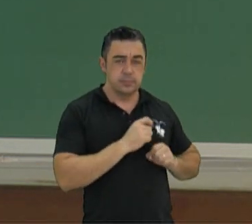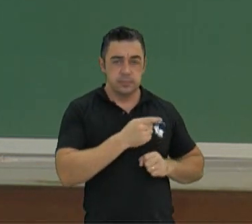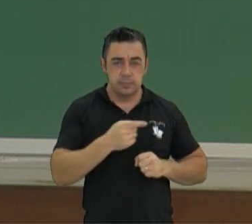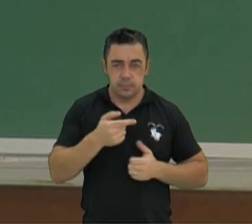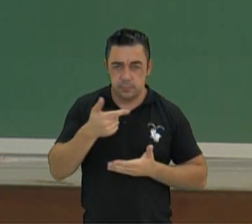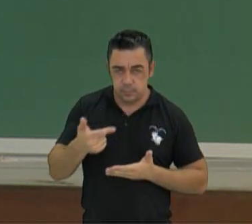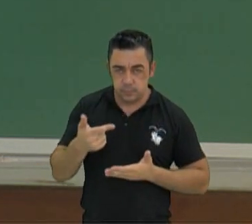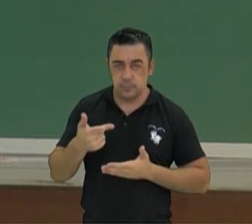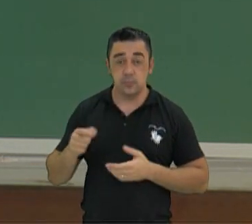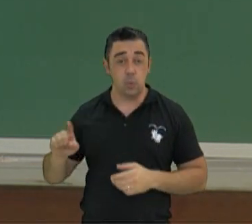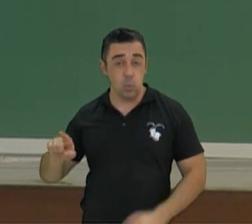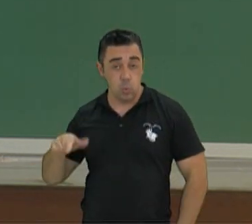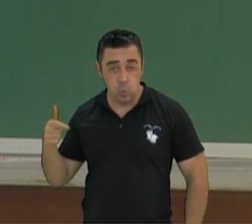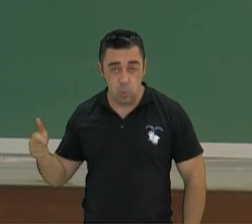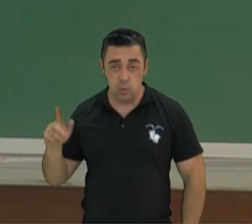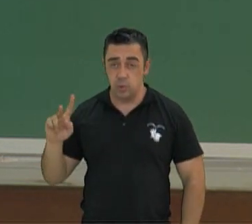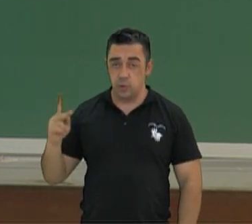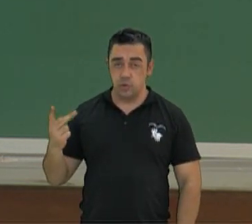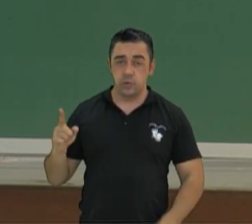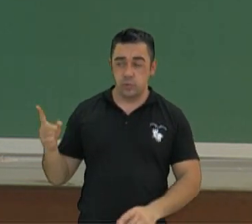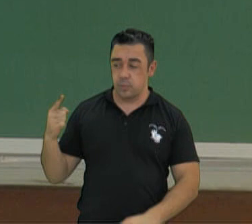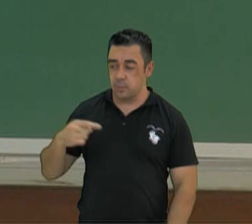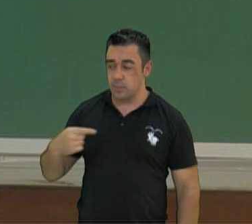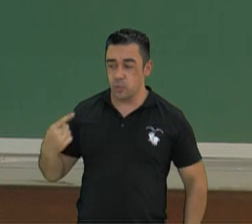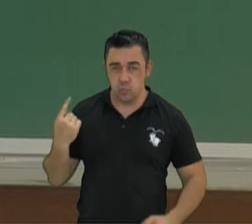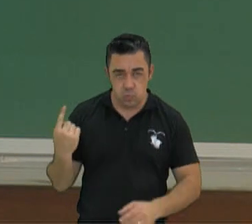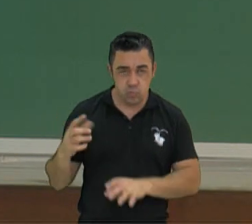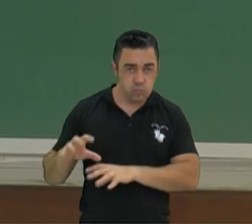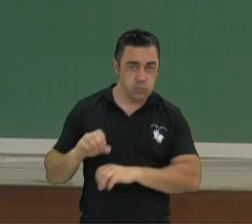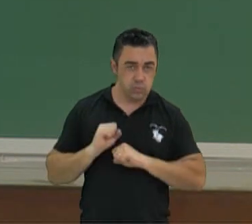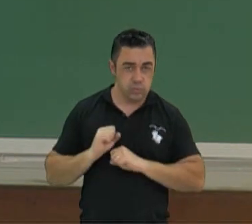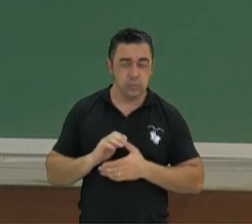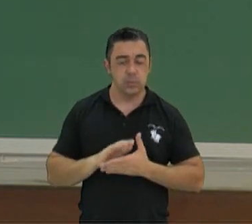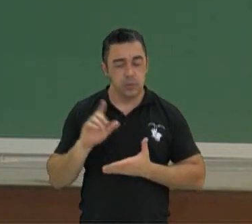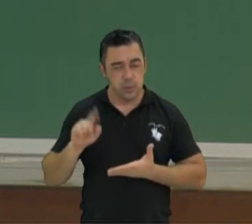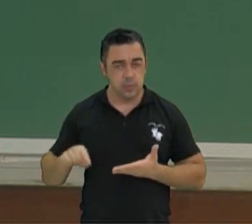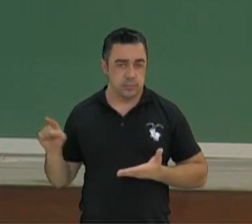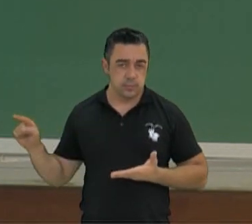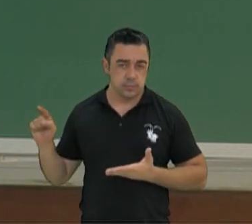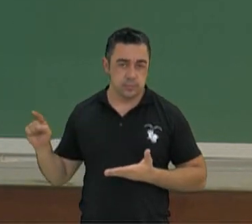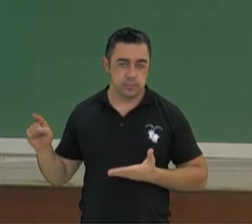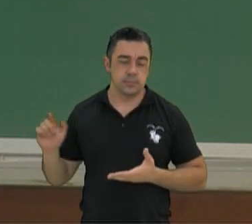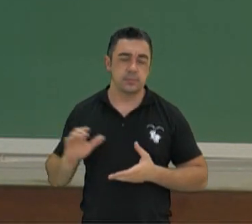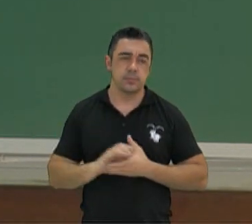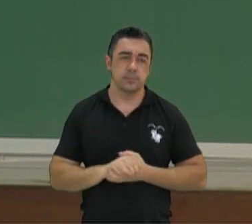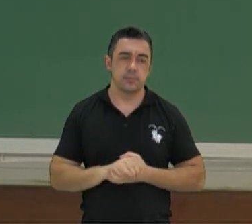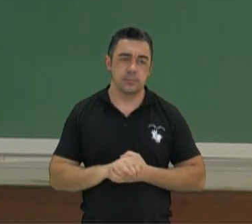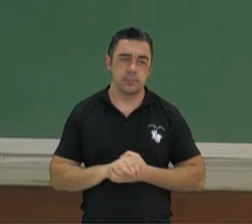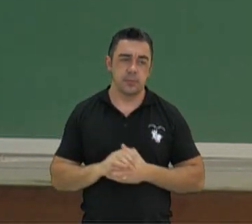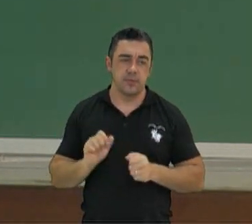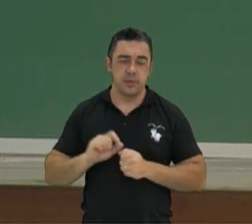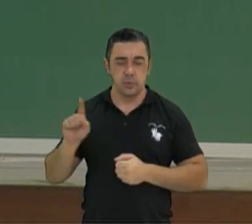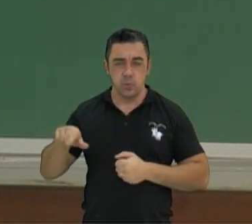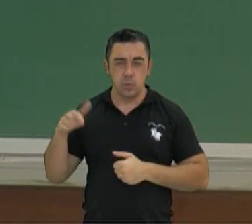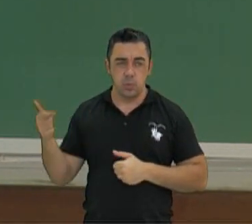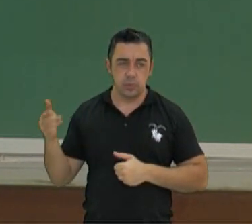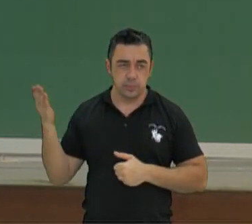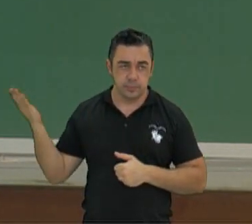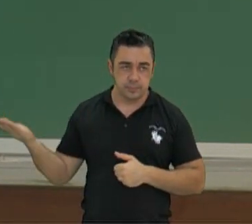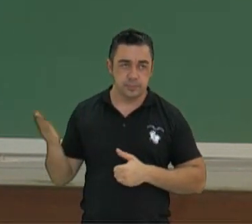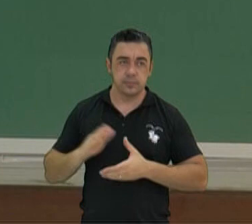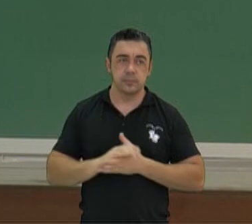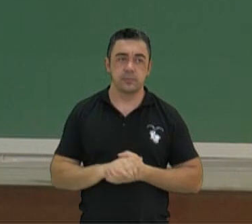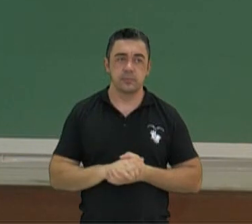2, e esse carbono fica com carga menos 1. Então o hidrogênio vai se ligar a ele, formando este composto que nós temos aqui do